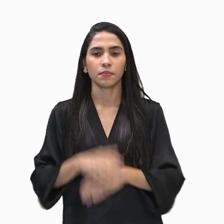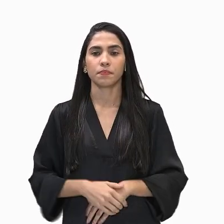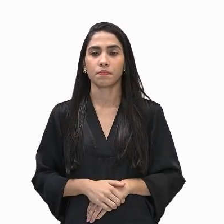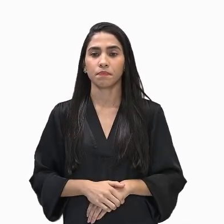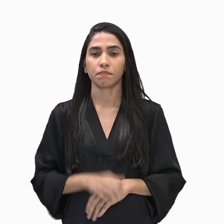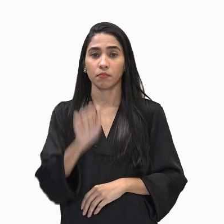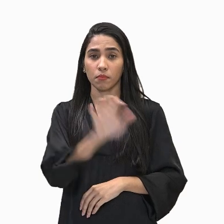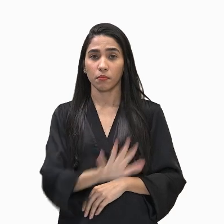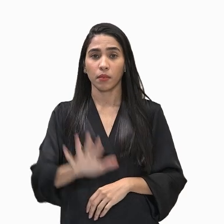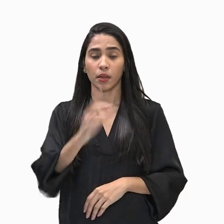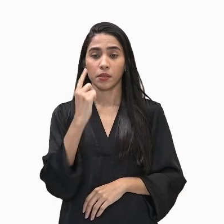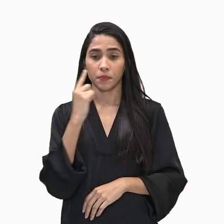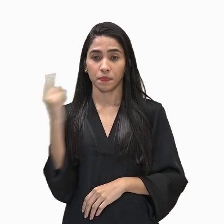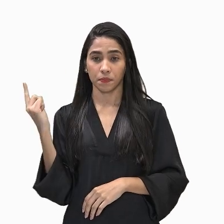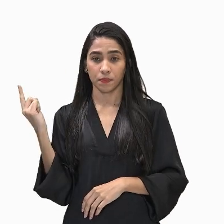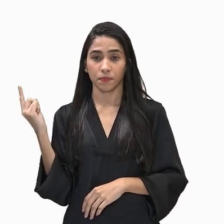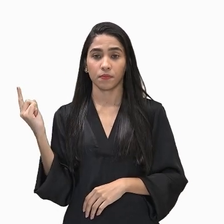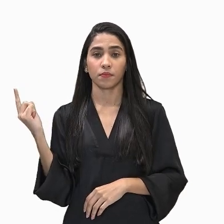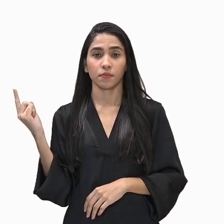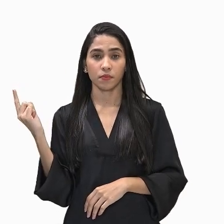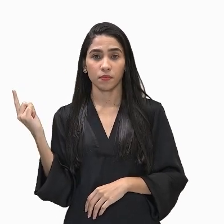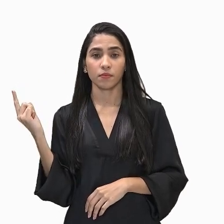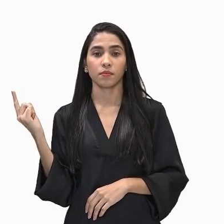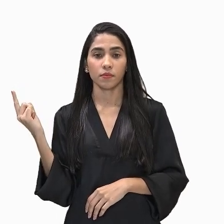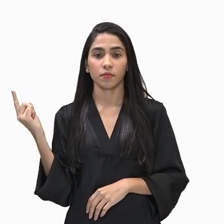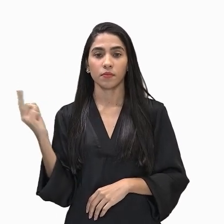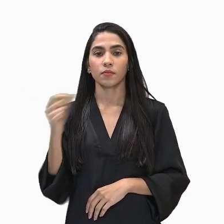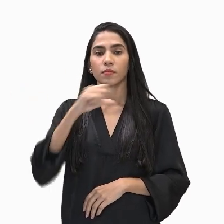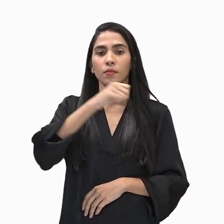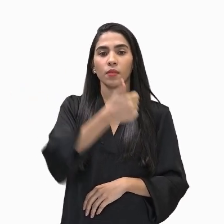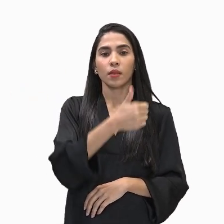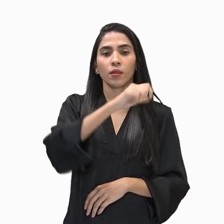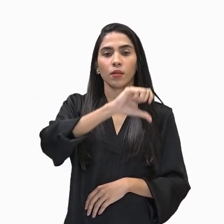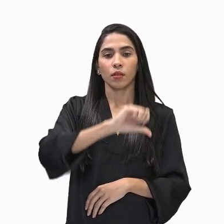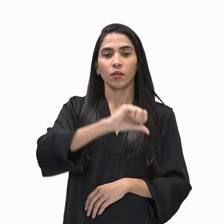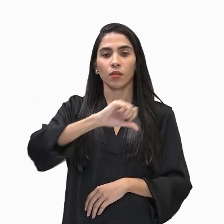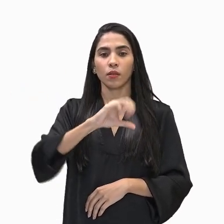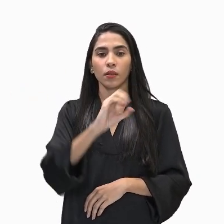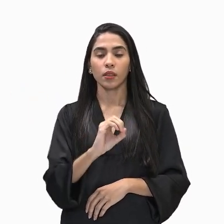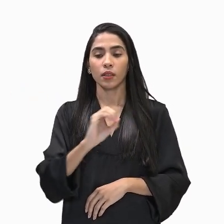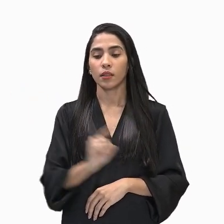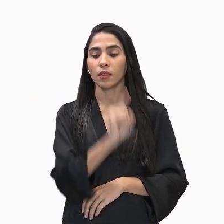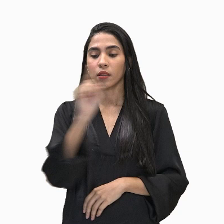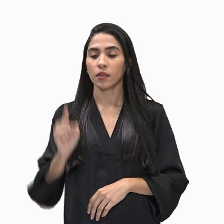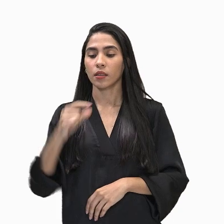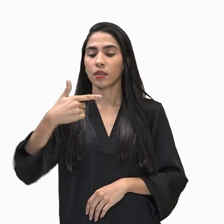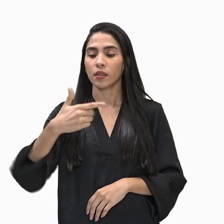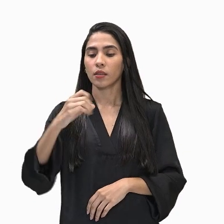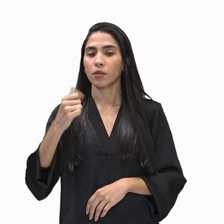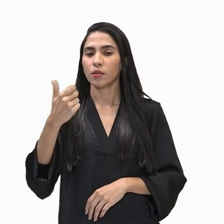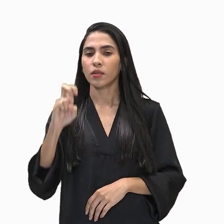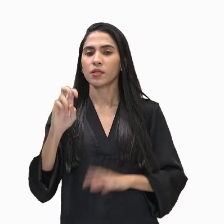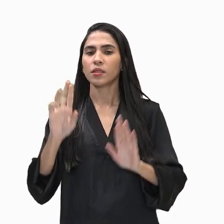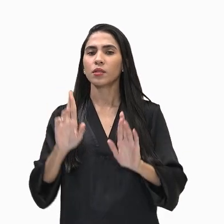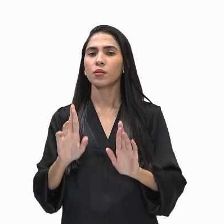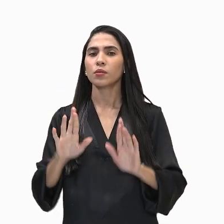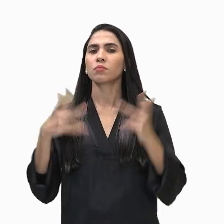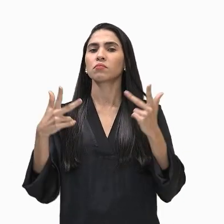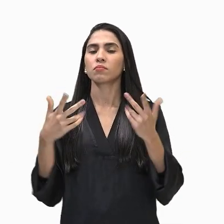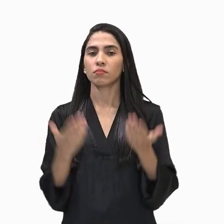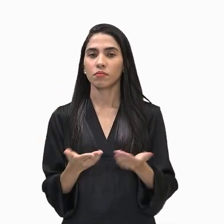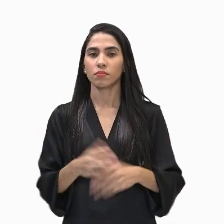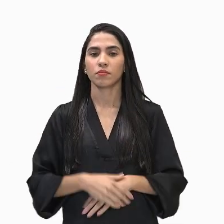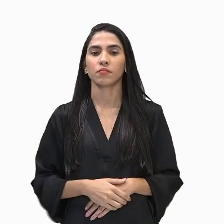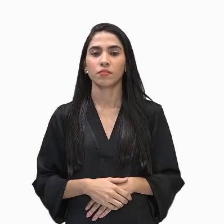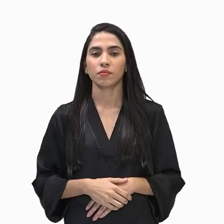visão que vocês estão vendo dessa imagem aí, de 90 e de 2015. Qual é a diferença que tem? Vamos encontrar aí, jogo